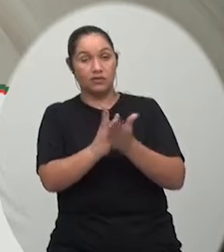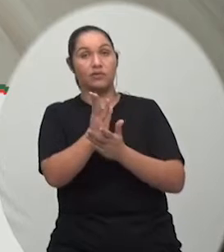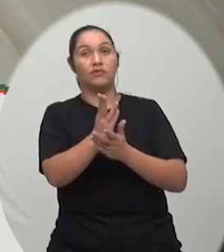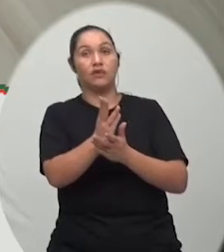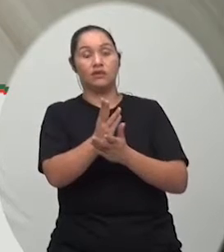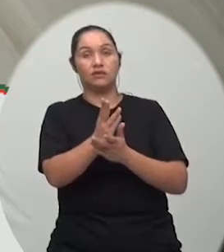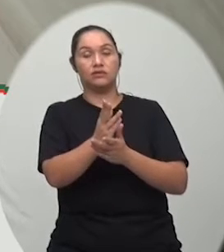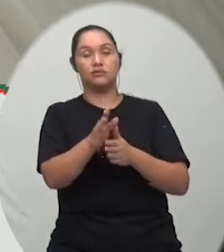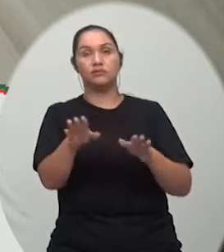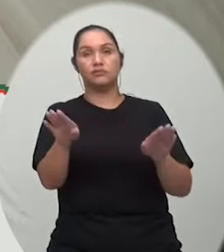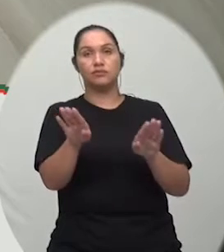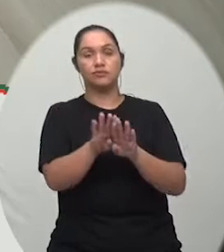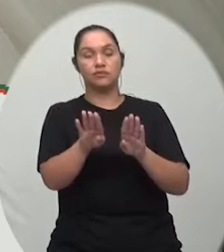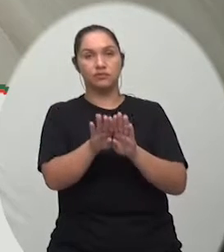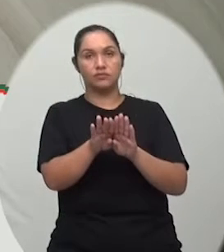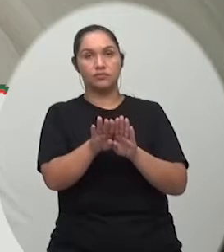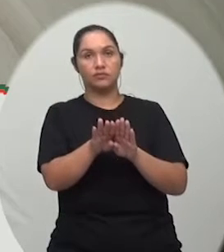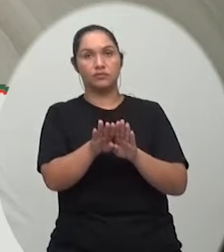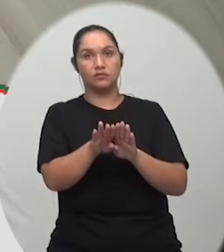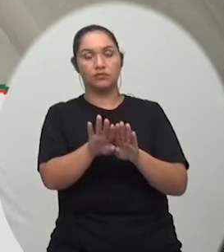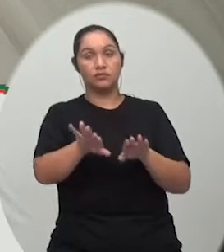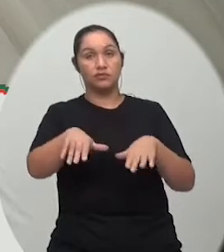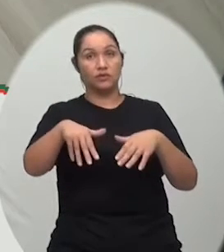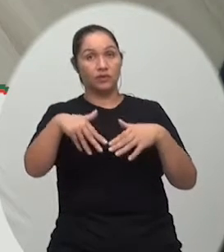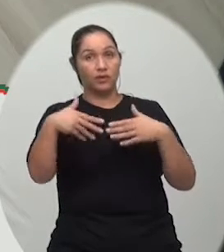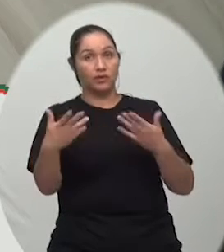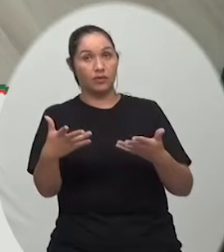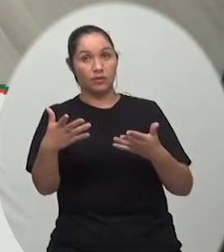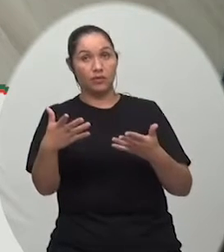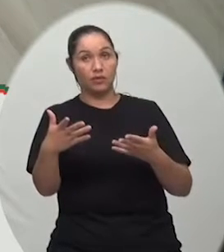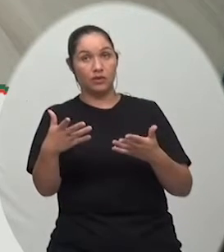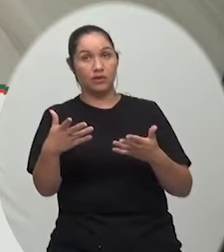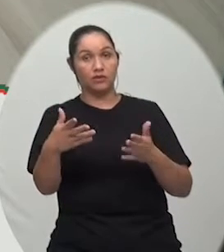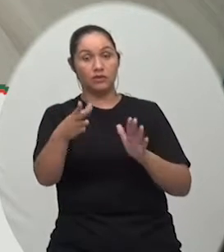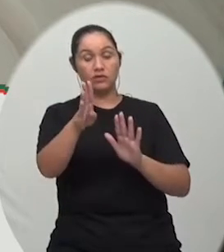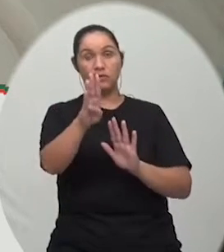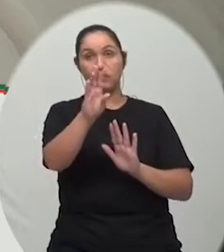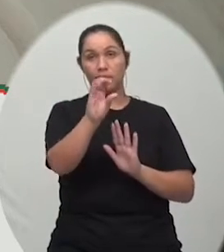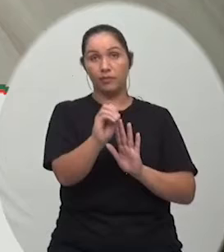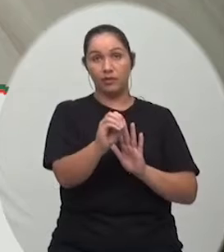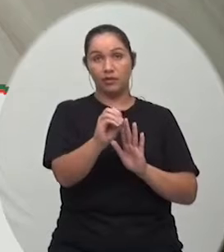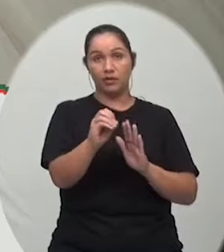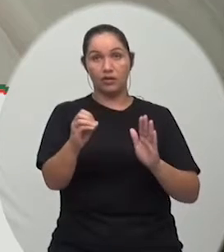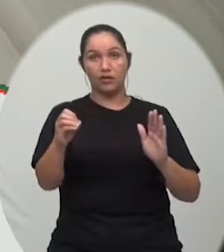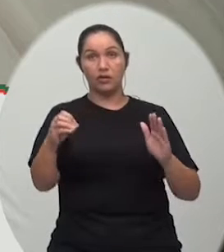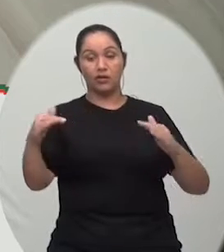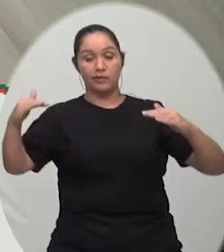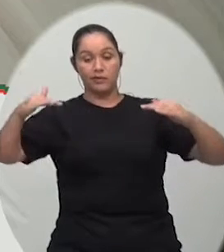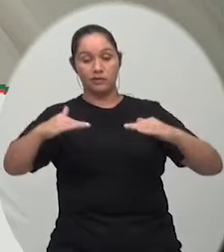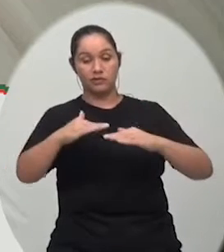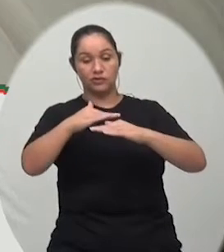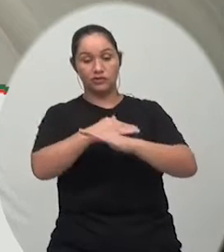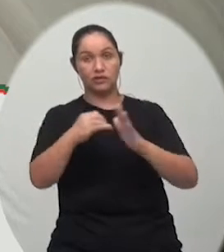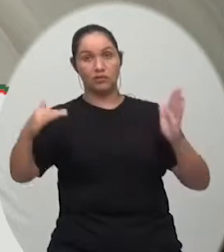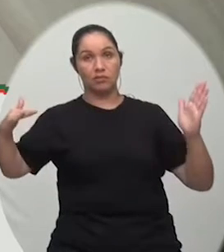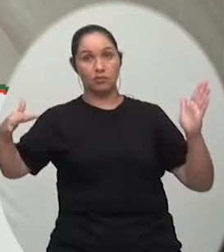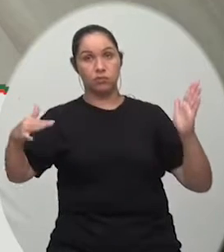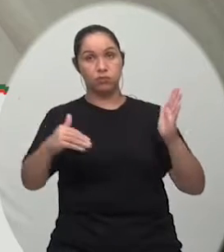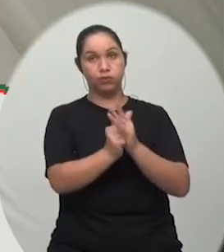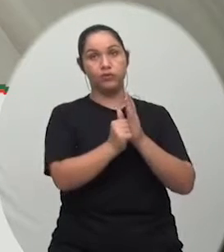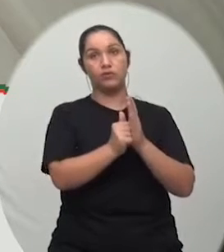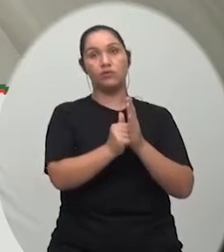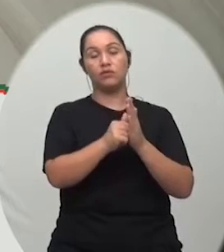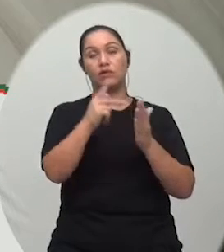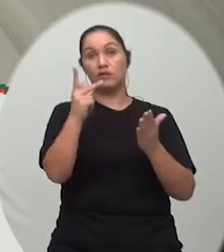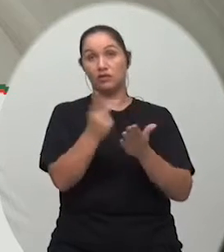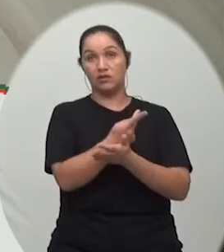será automatizada a confecção dos boletins de acidente de trânsito? É possível realizar convênio com a Polícia